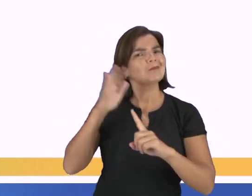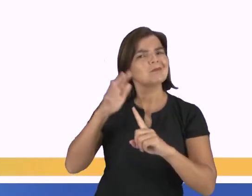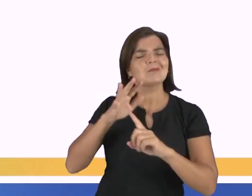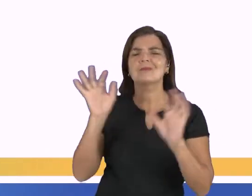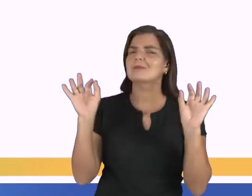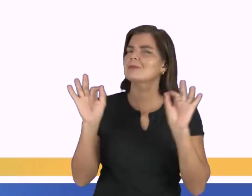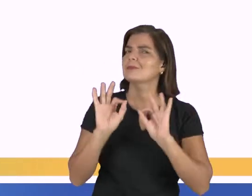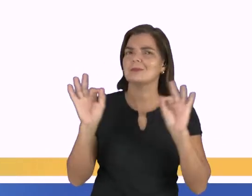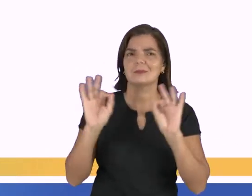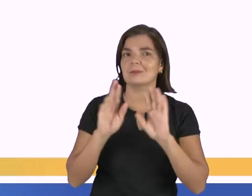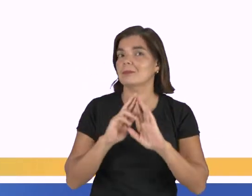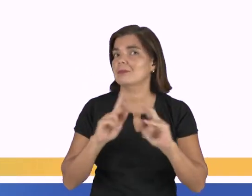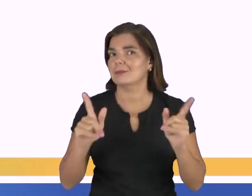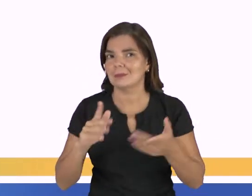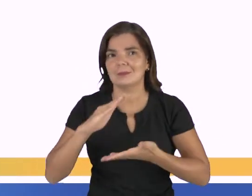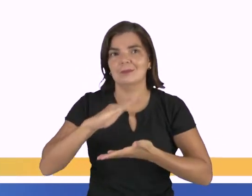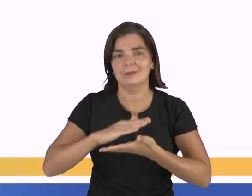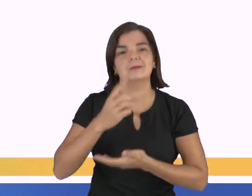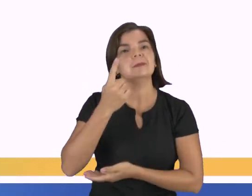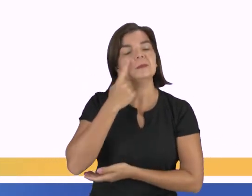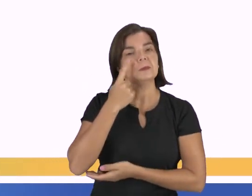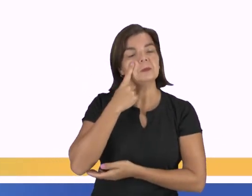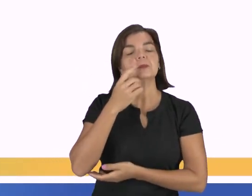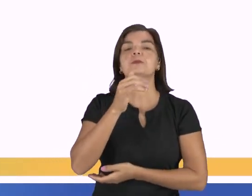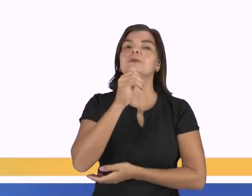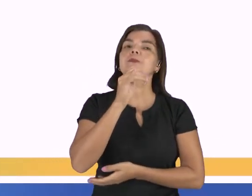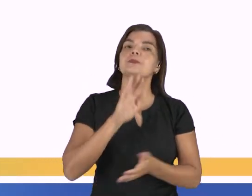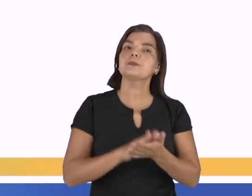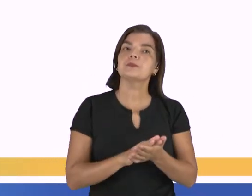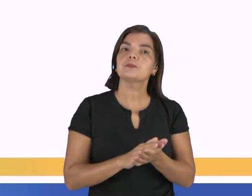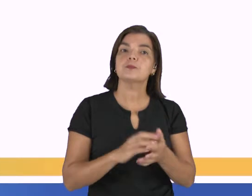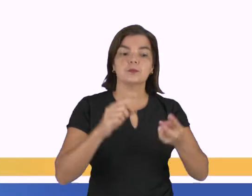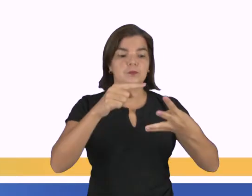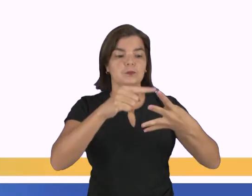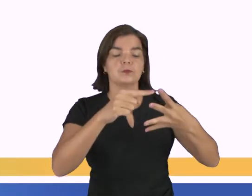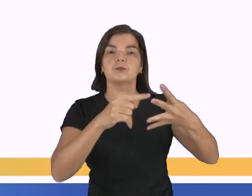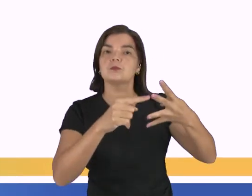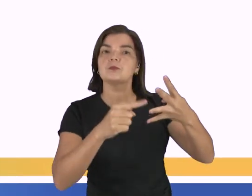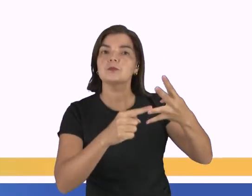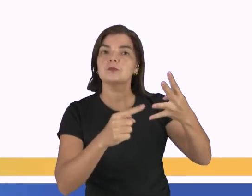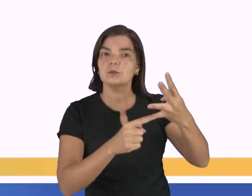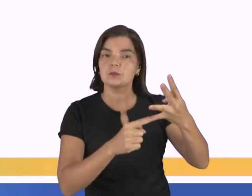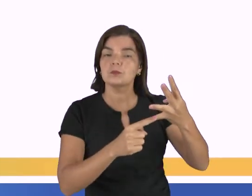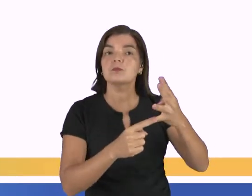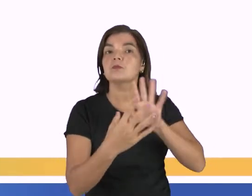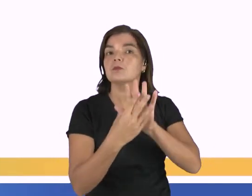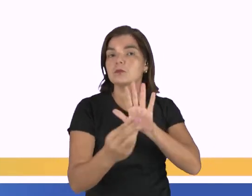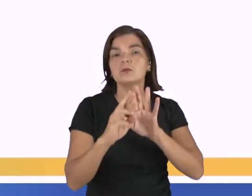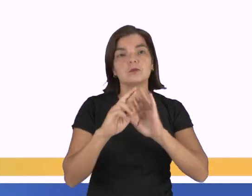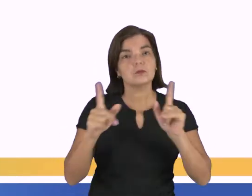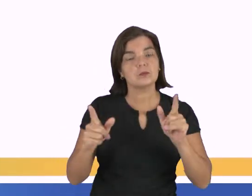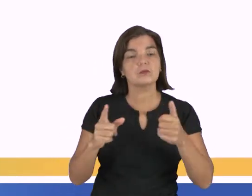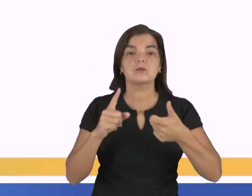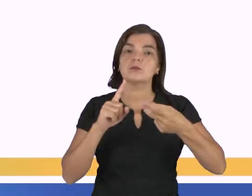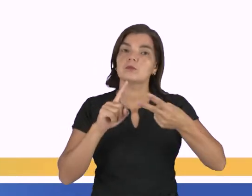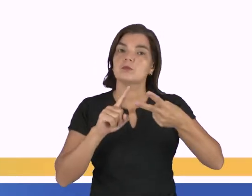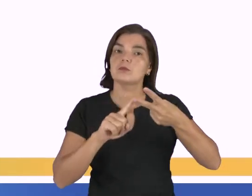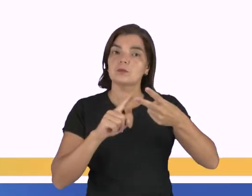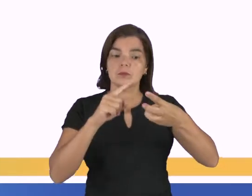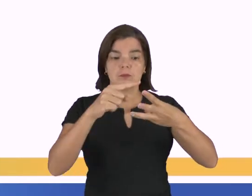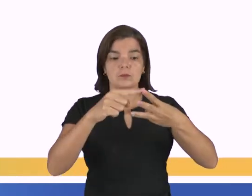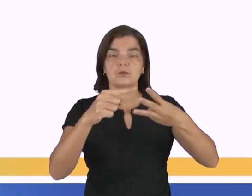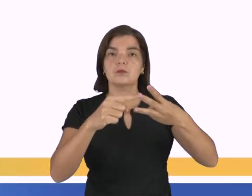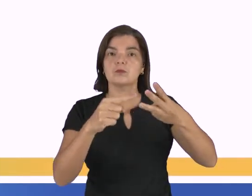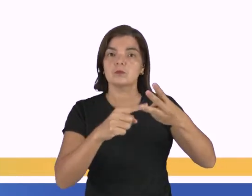nessa diferença de pressão. Então, imagine, tu verifica que tem 4 recipientes, o primeiro tem um formato, o segundo também, os